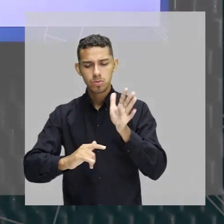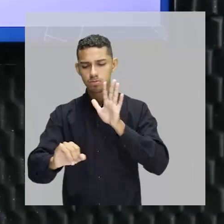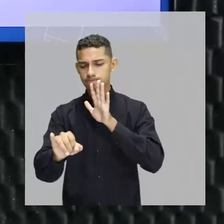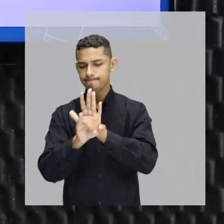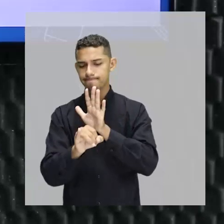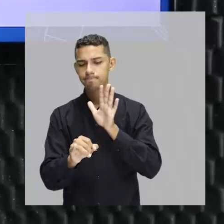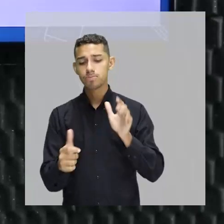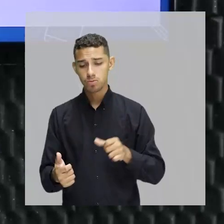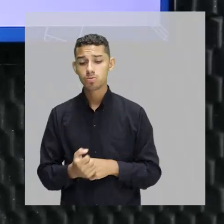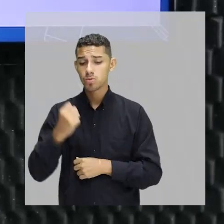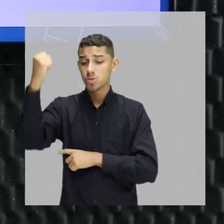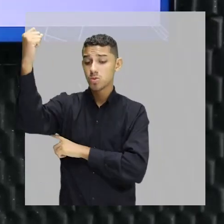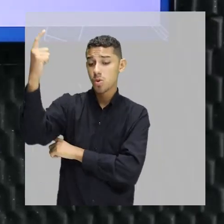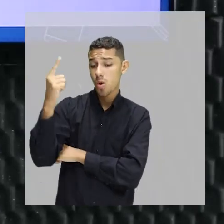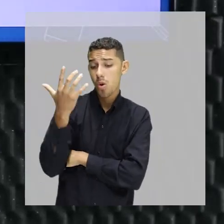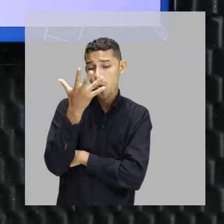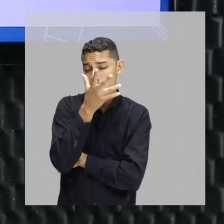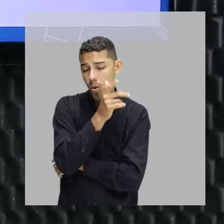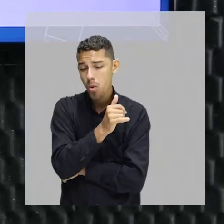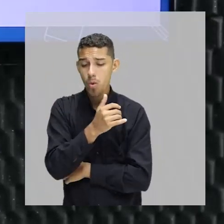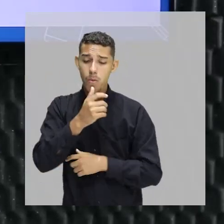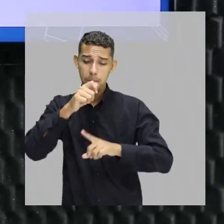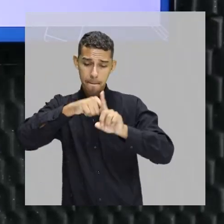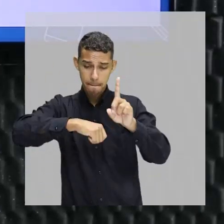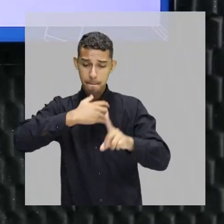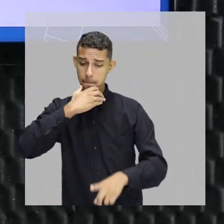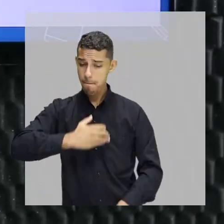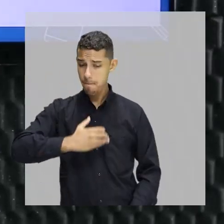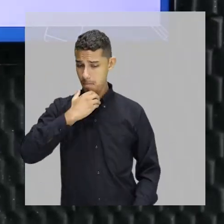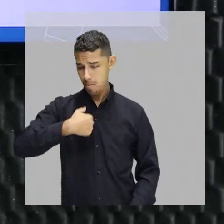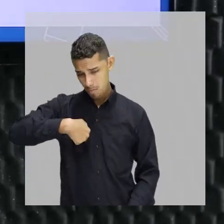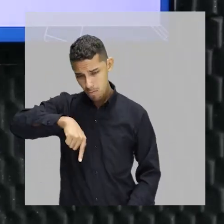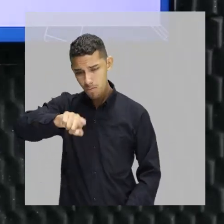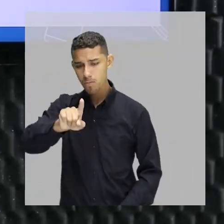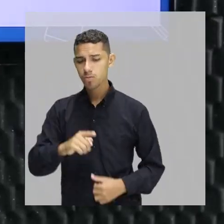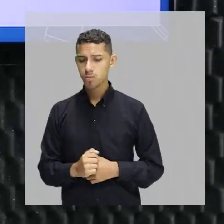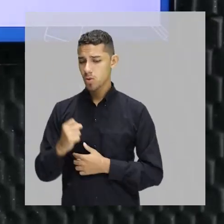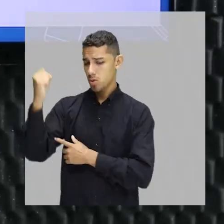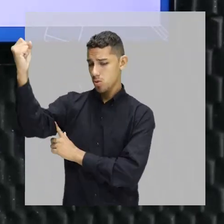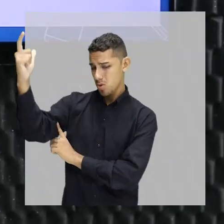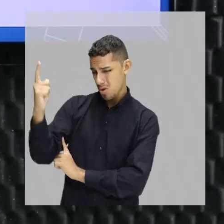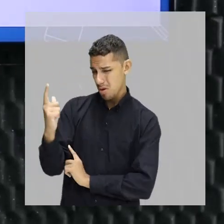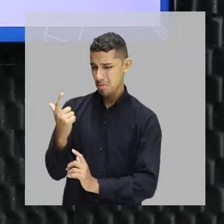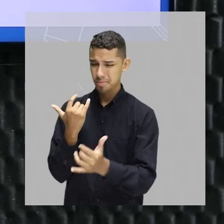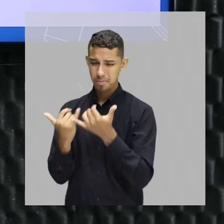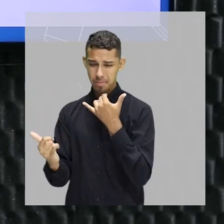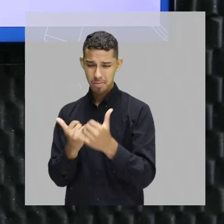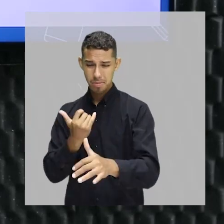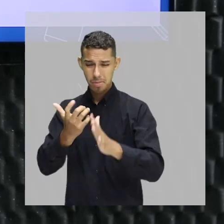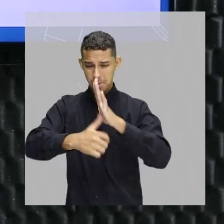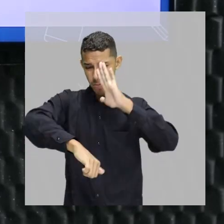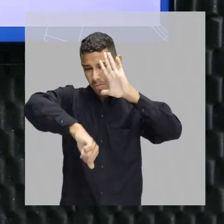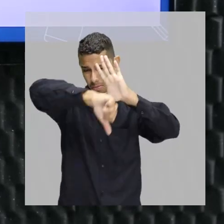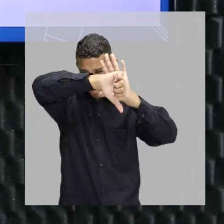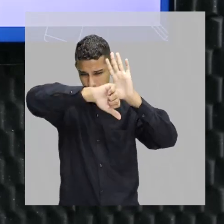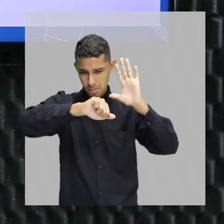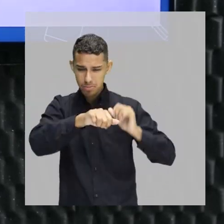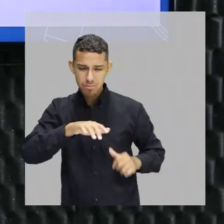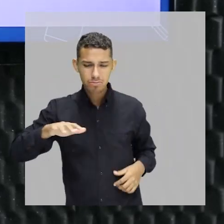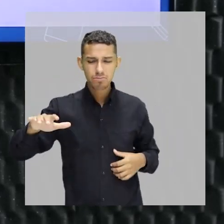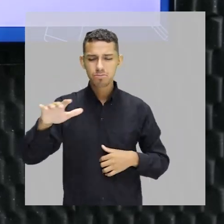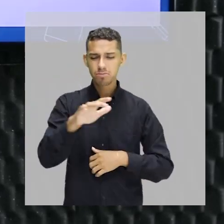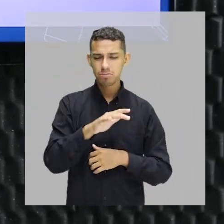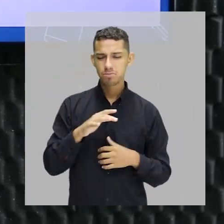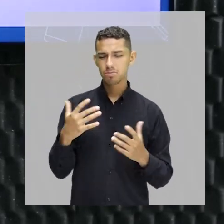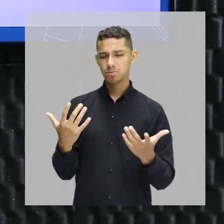eu vou. O sol se reparte em crimes, espaçonaves, guerrilhas, em cardinales